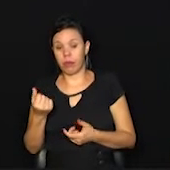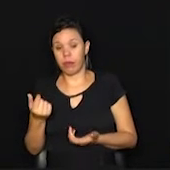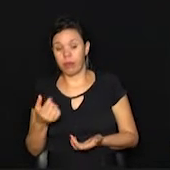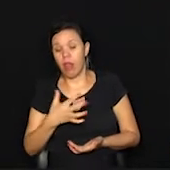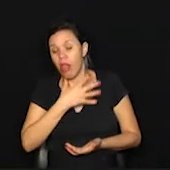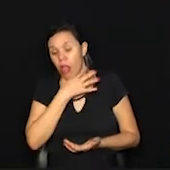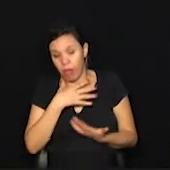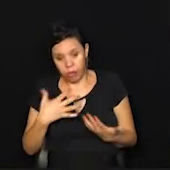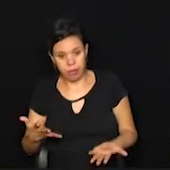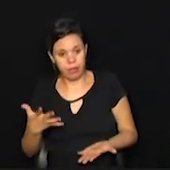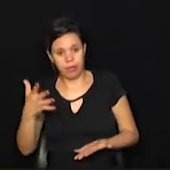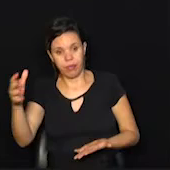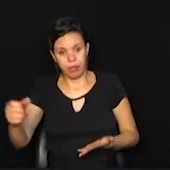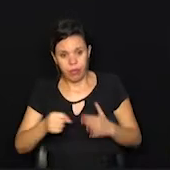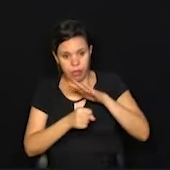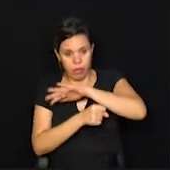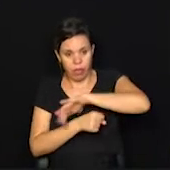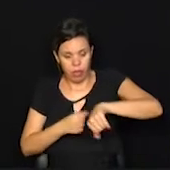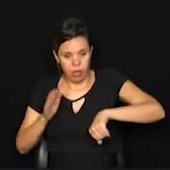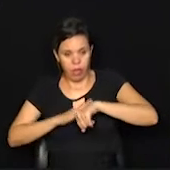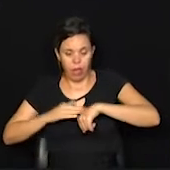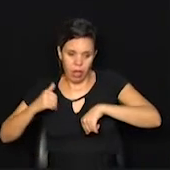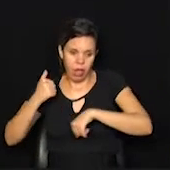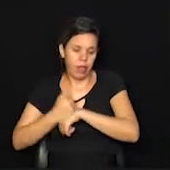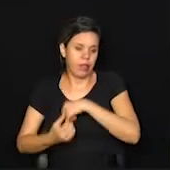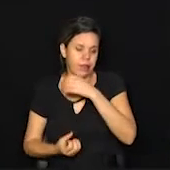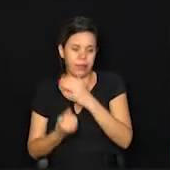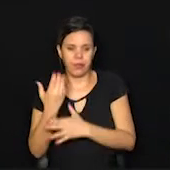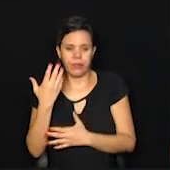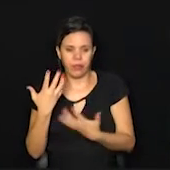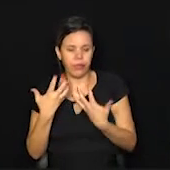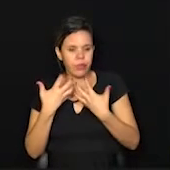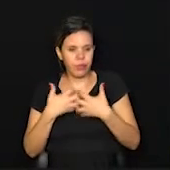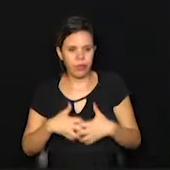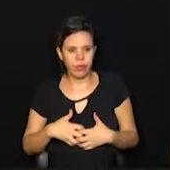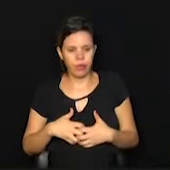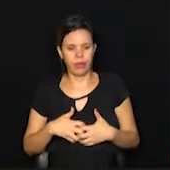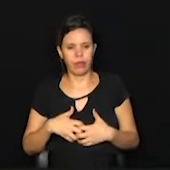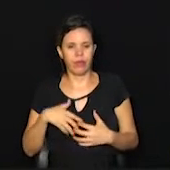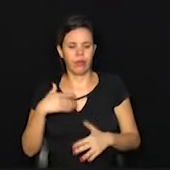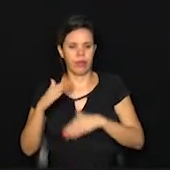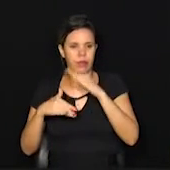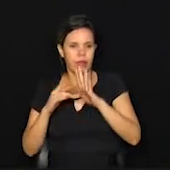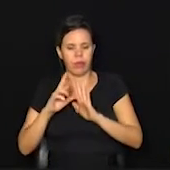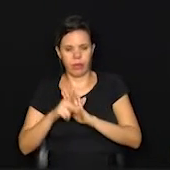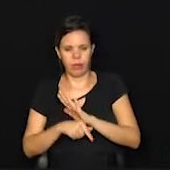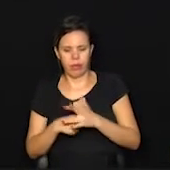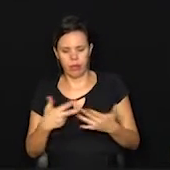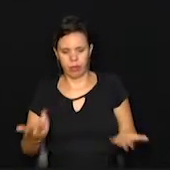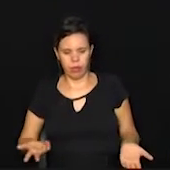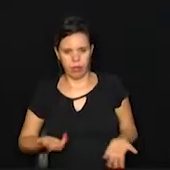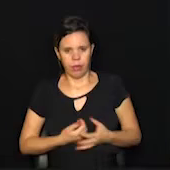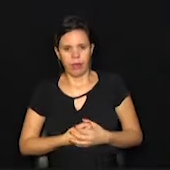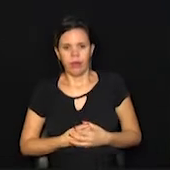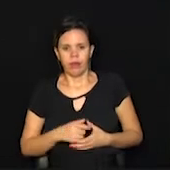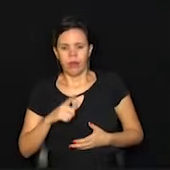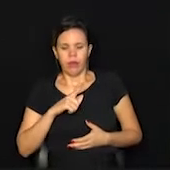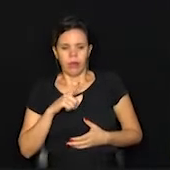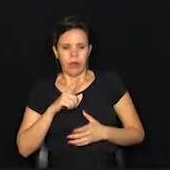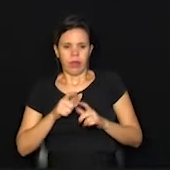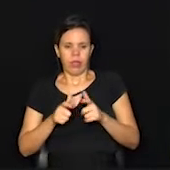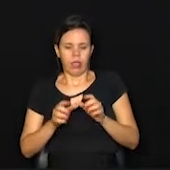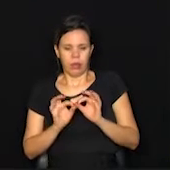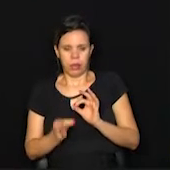então o golpe na verdade gerou um certo livro de desenvolvimento o vários motivos um dos quais é que teve uma